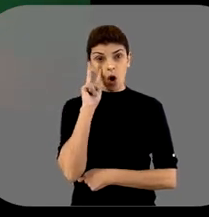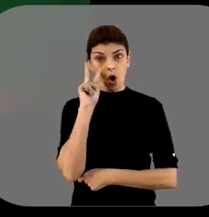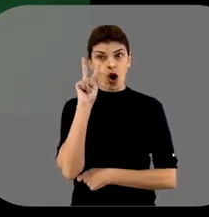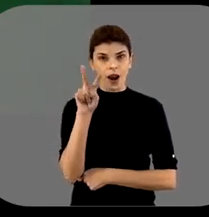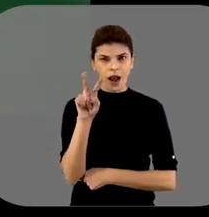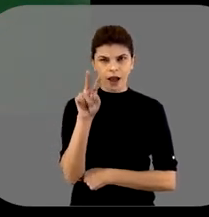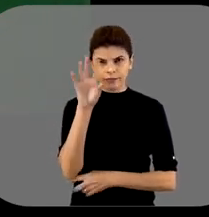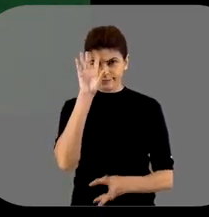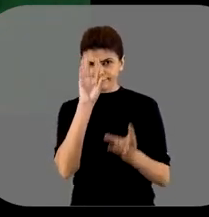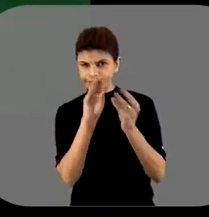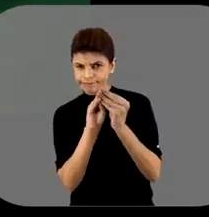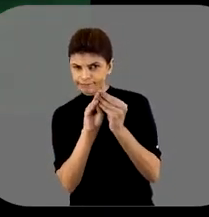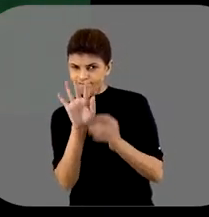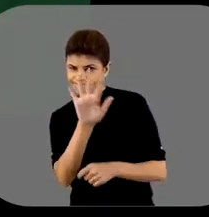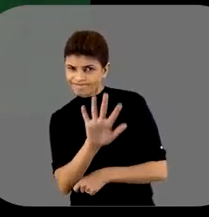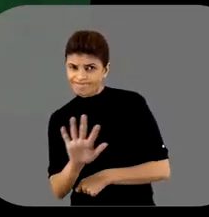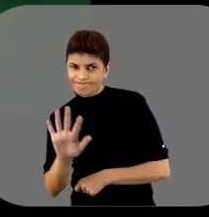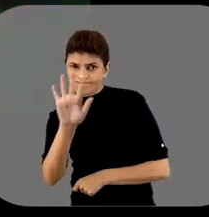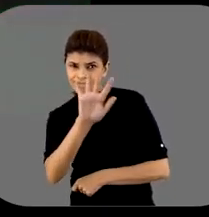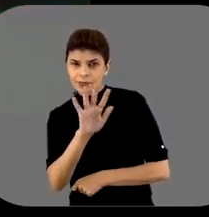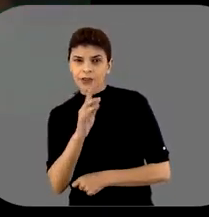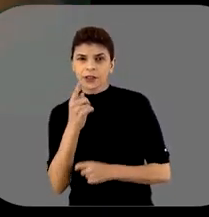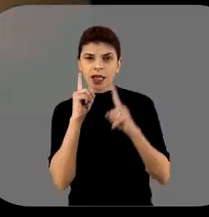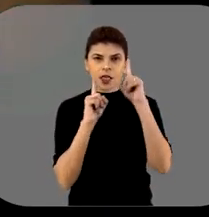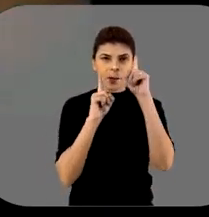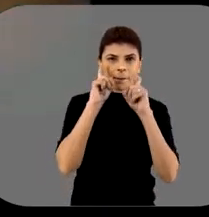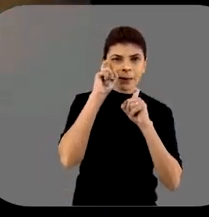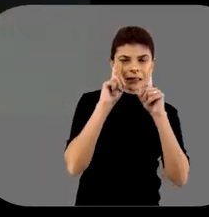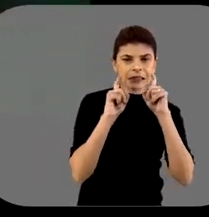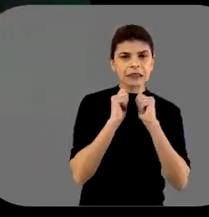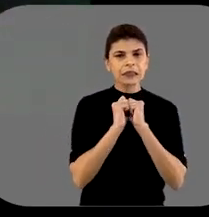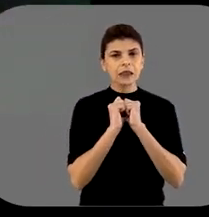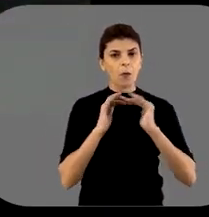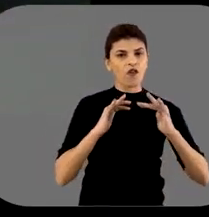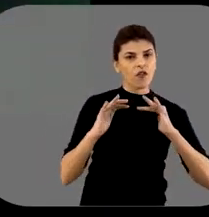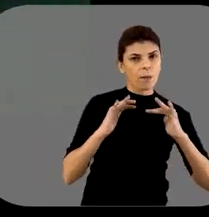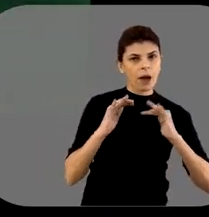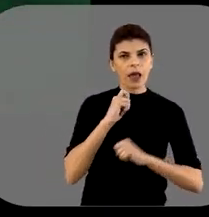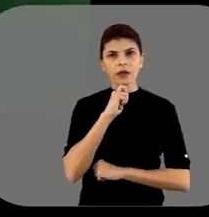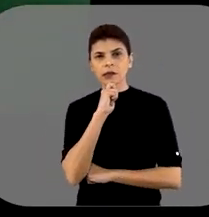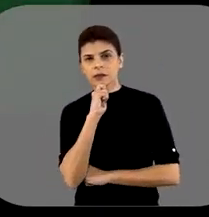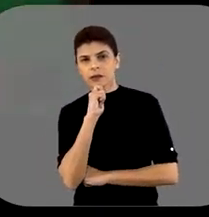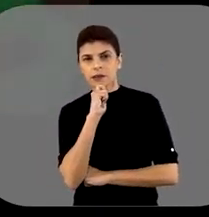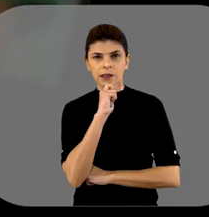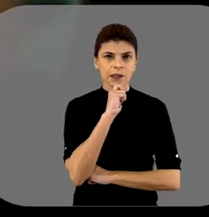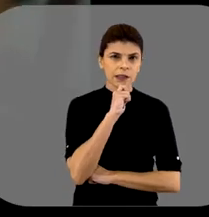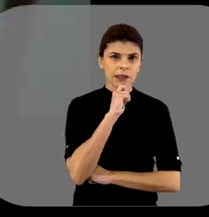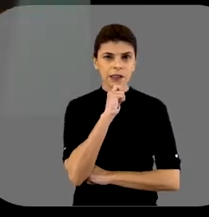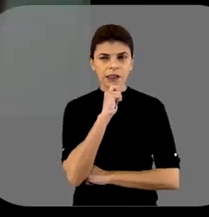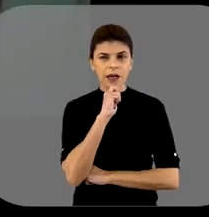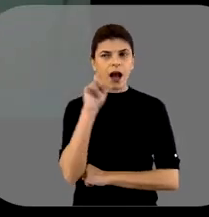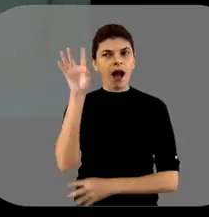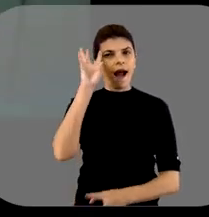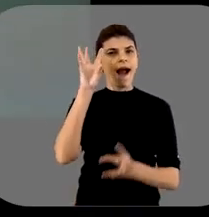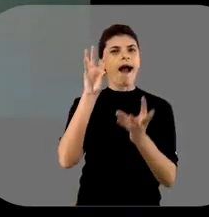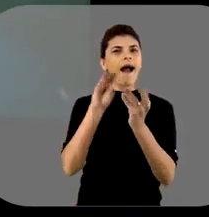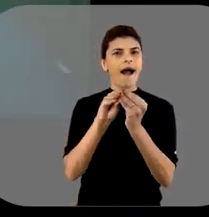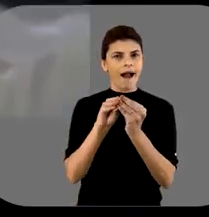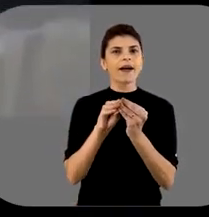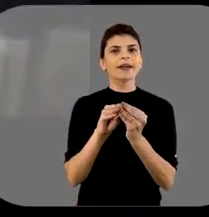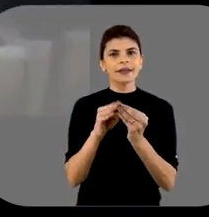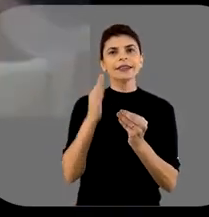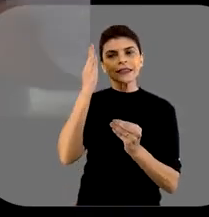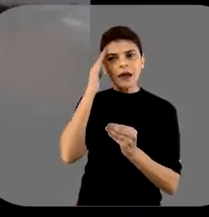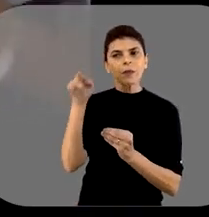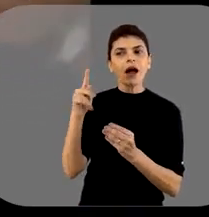né? A face, alguma expressão, algum movimento, né? Você decifra aquilo ali para poder você